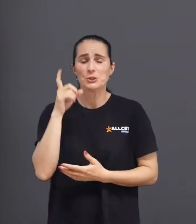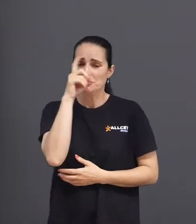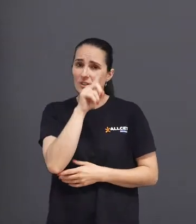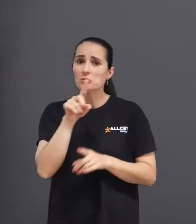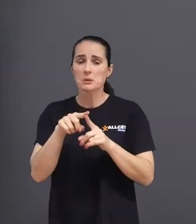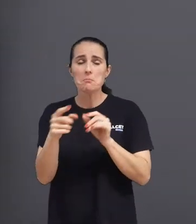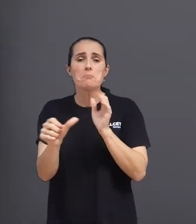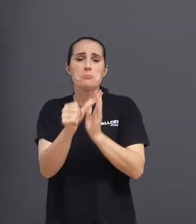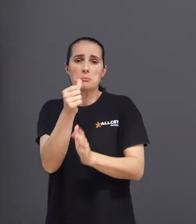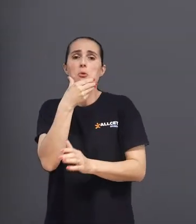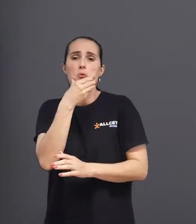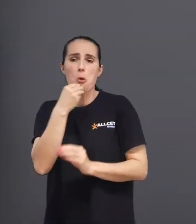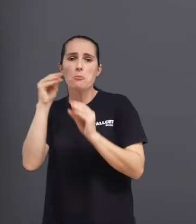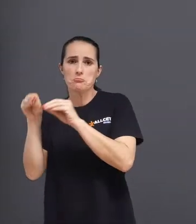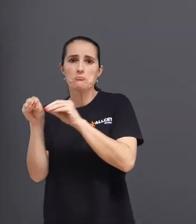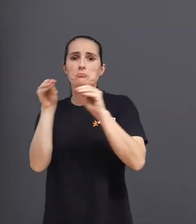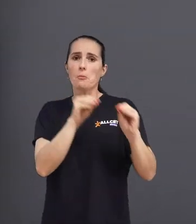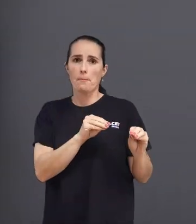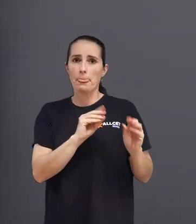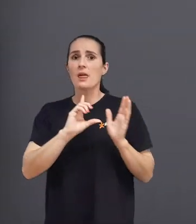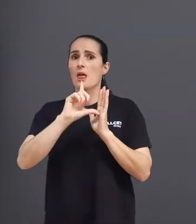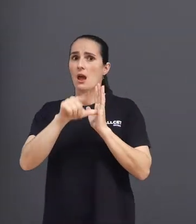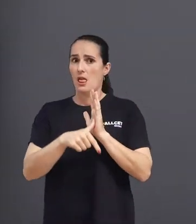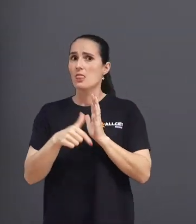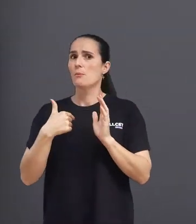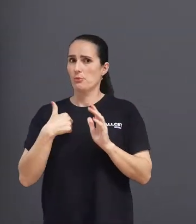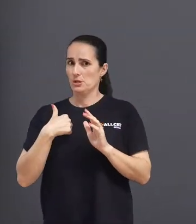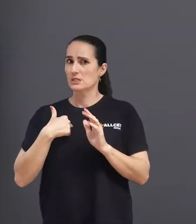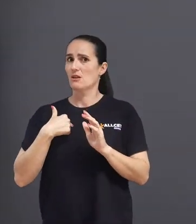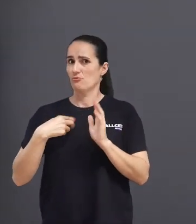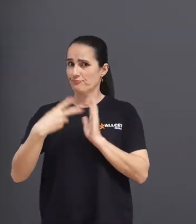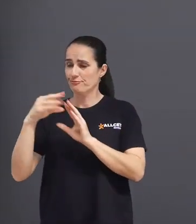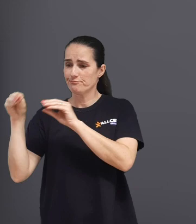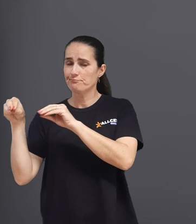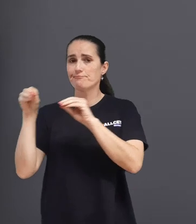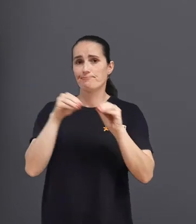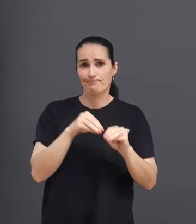dele. Daí quando eu soube, né, porque